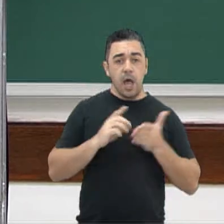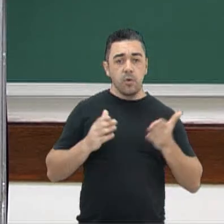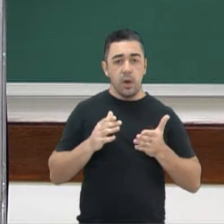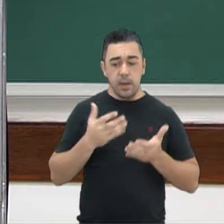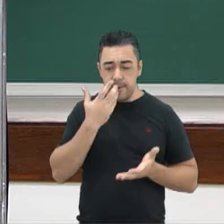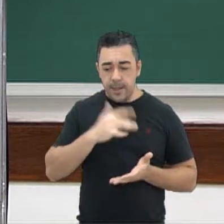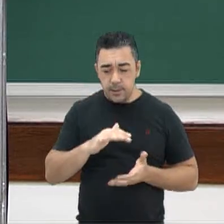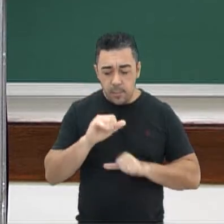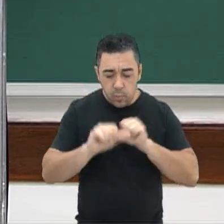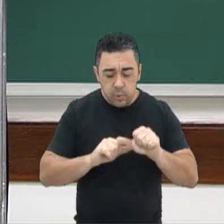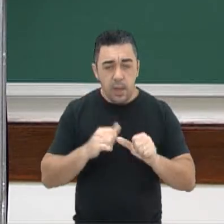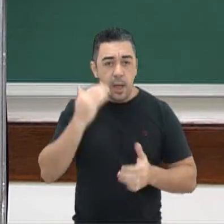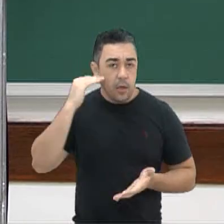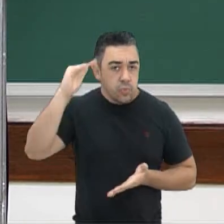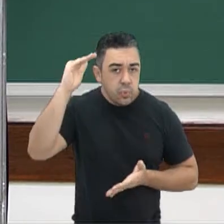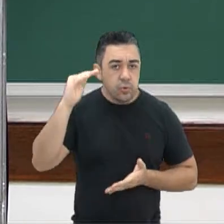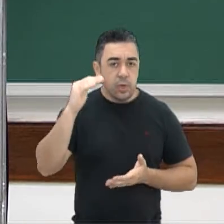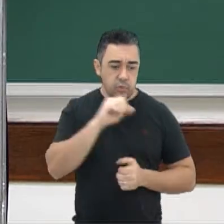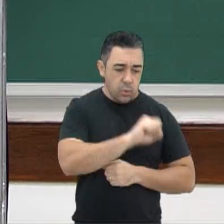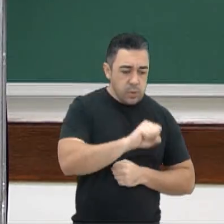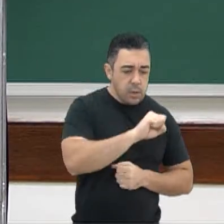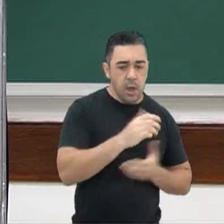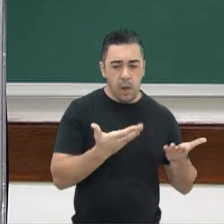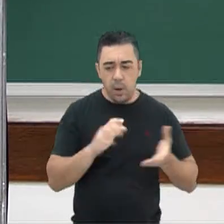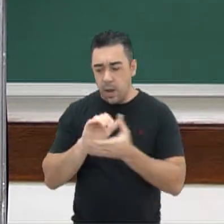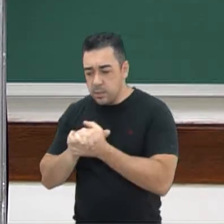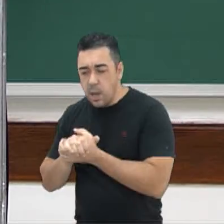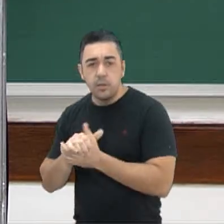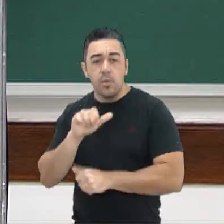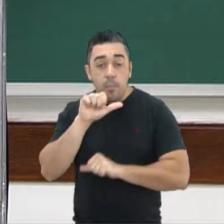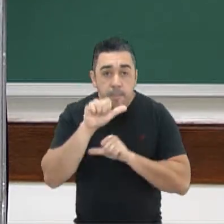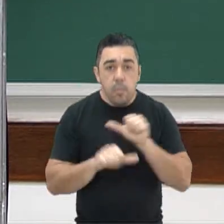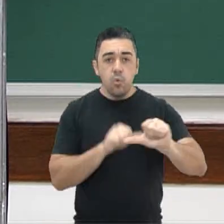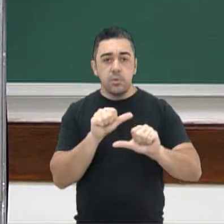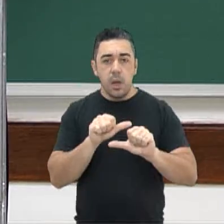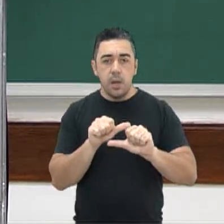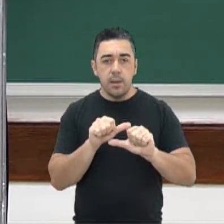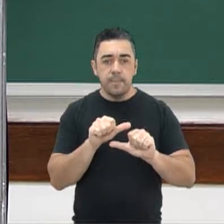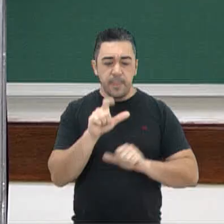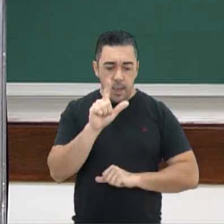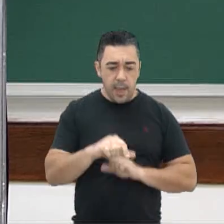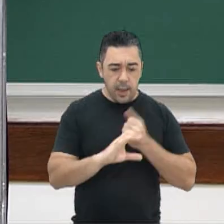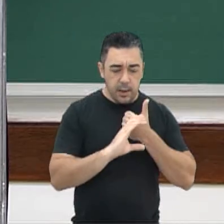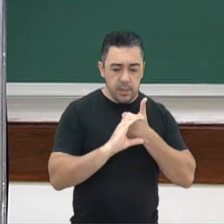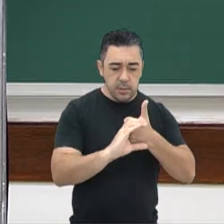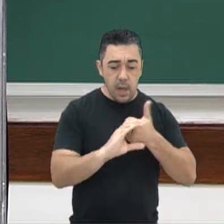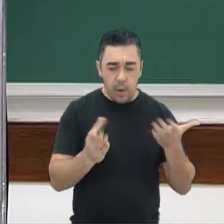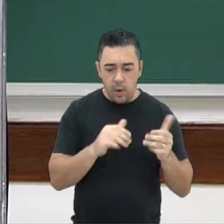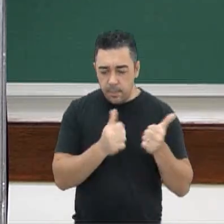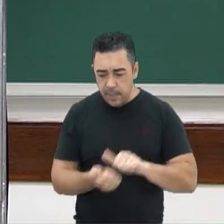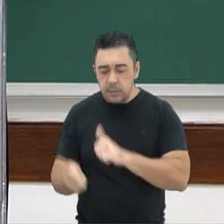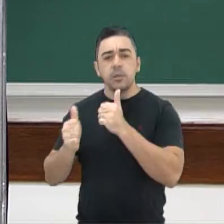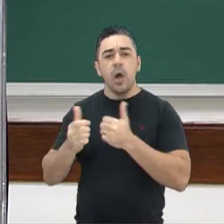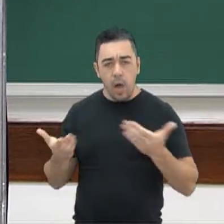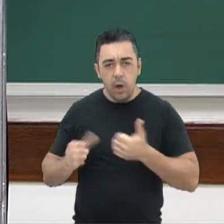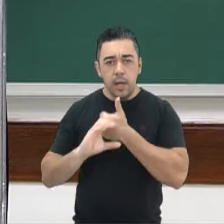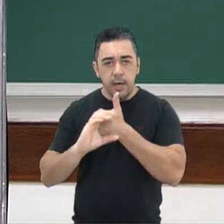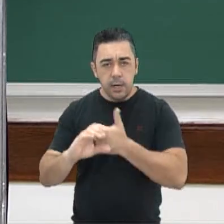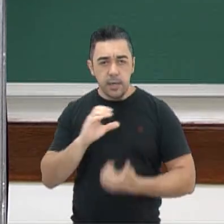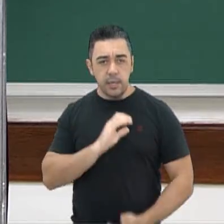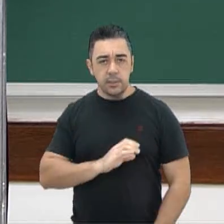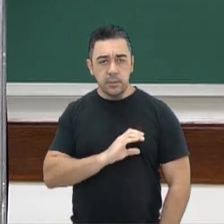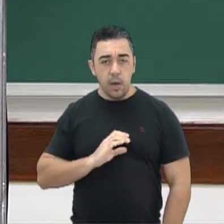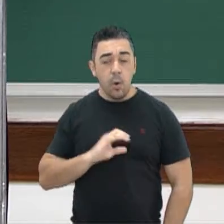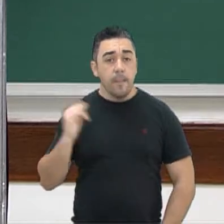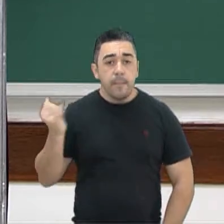era criança, agora é adulto, era solteiro e agora é casado, não era cristão, se batizou e agora é cristão. O